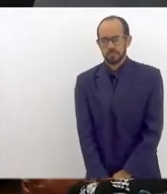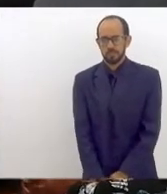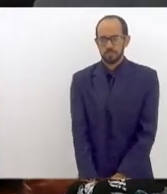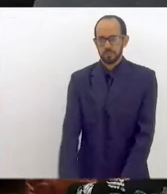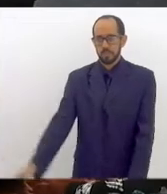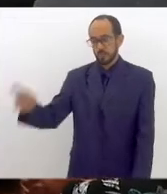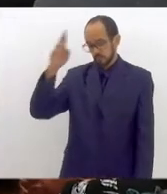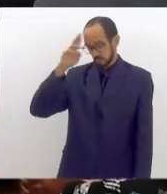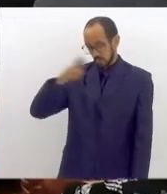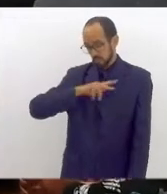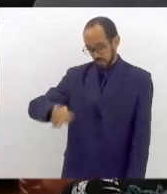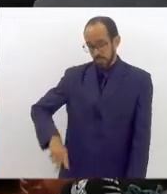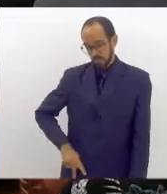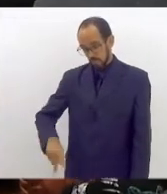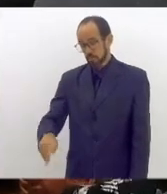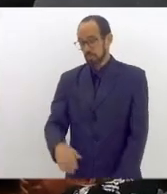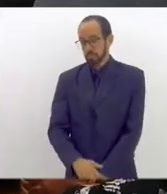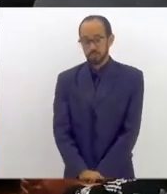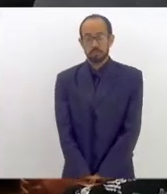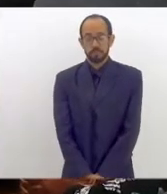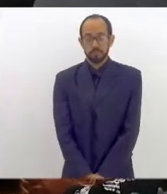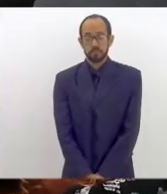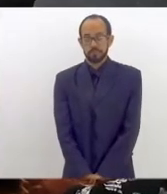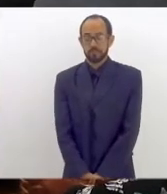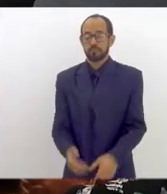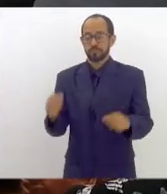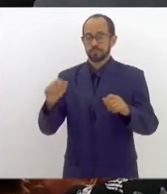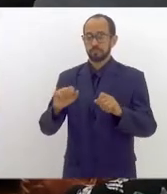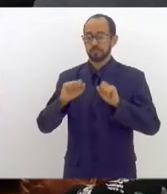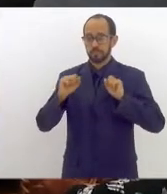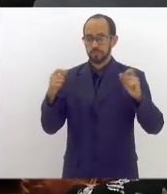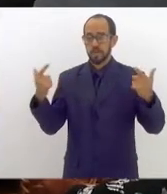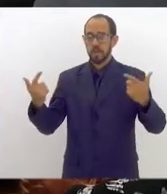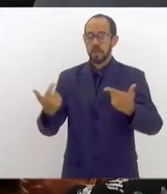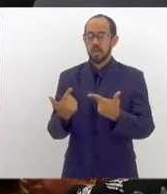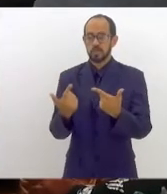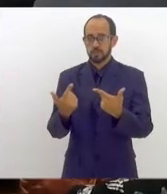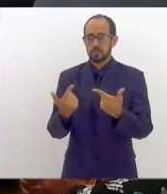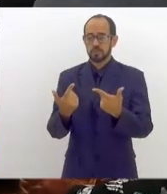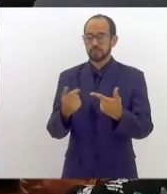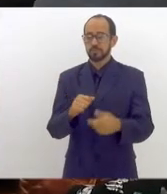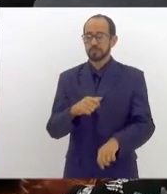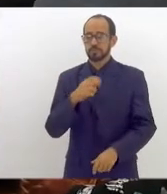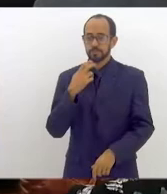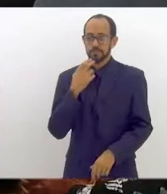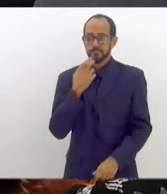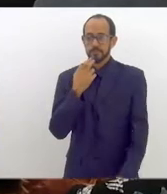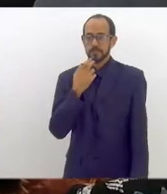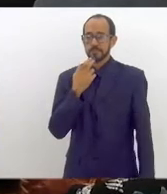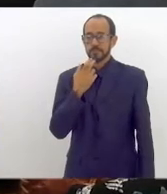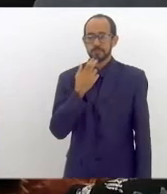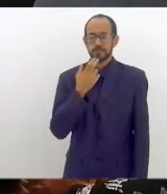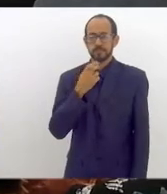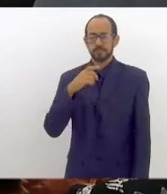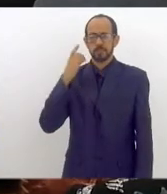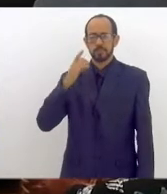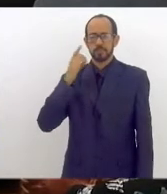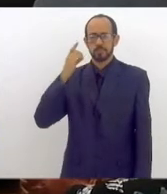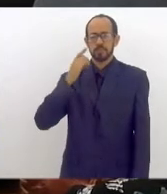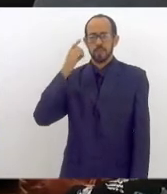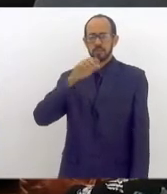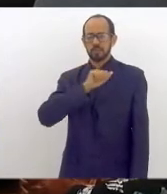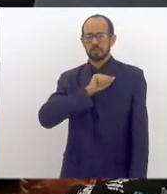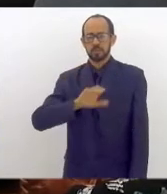senhor presidente da Assembleia Legislativa do Estado do Rio de Janeiro Deputado André